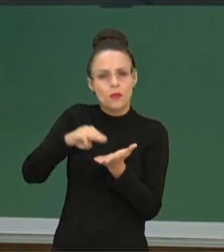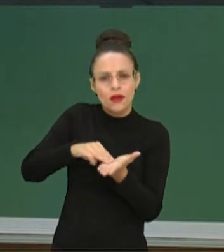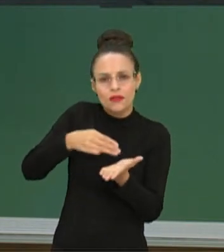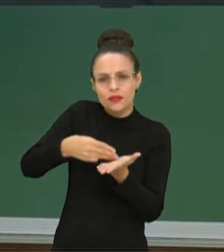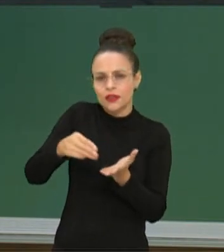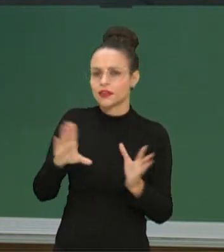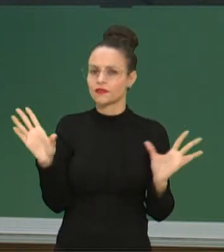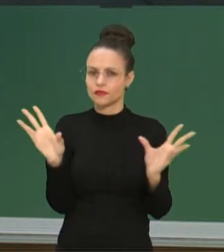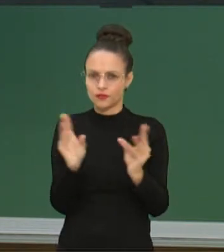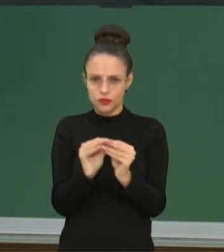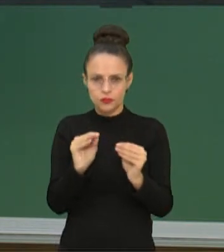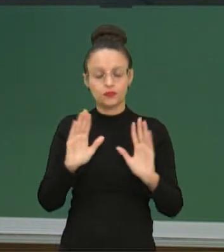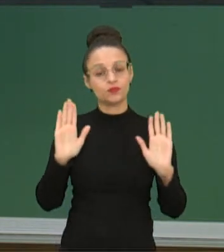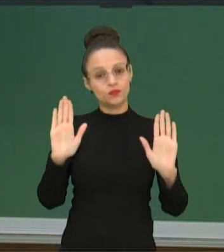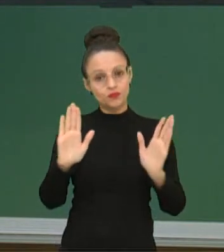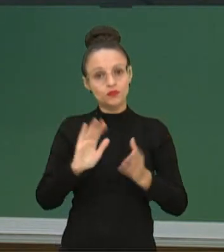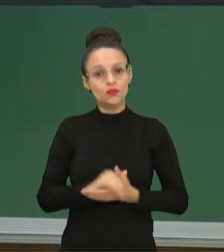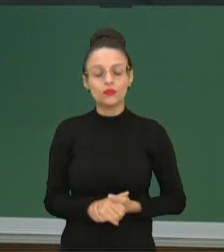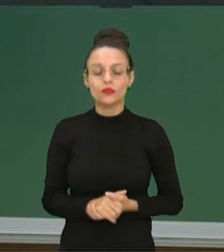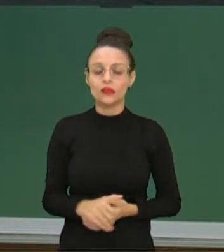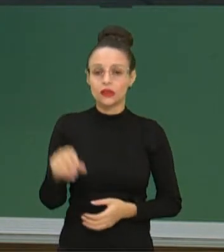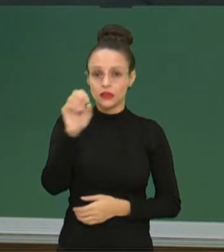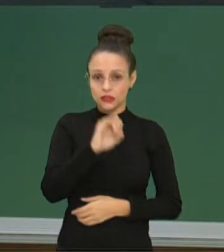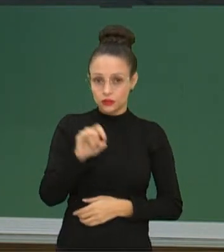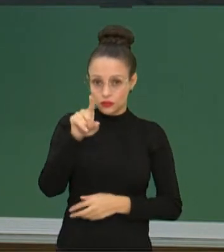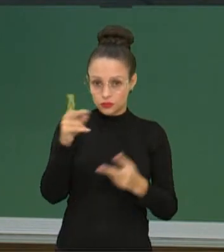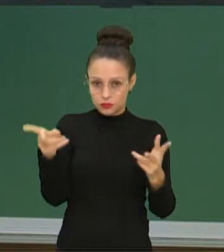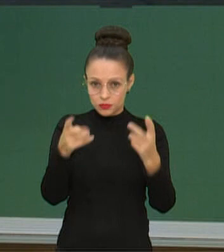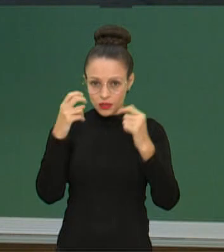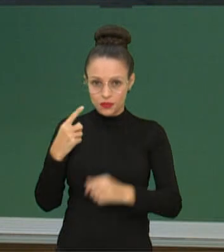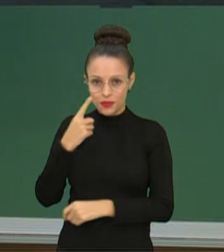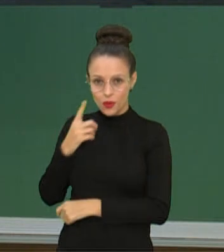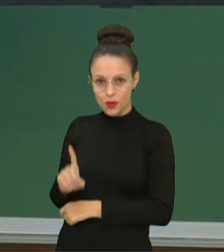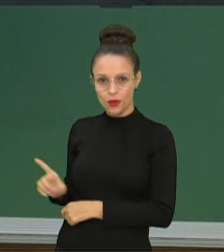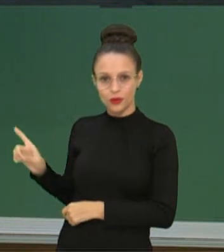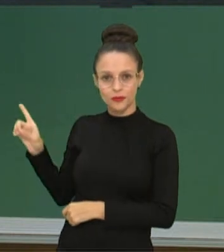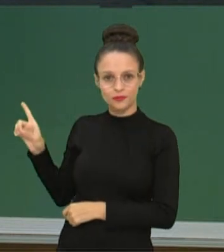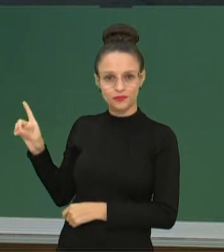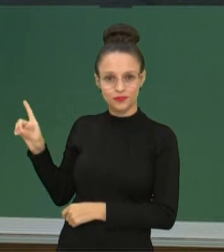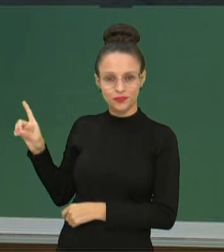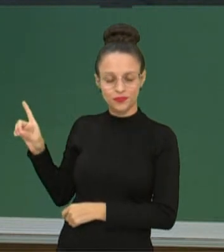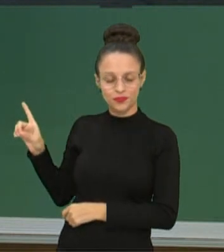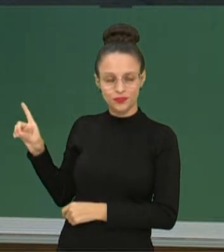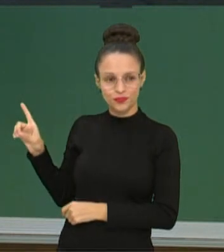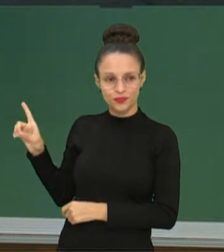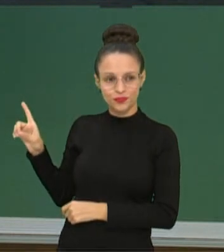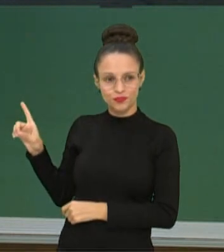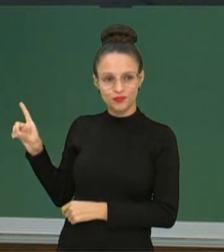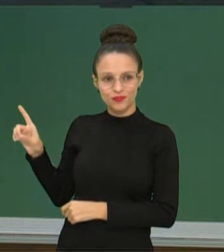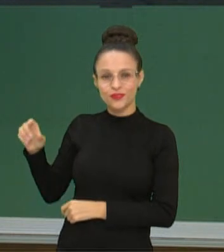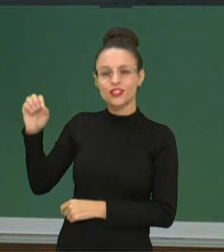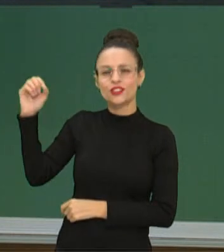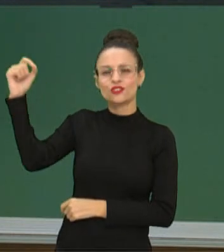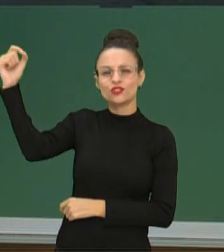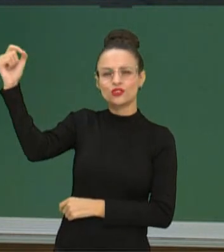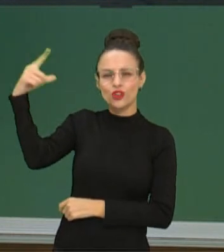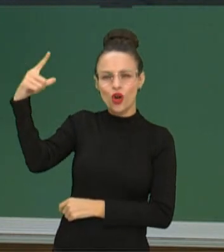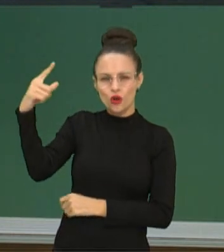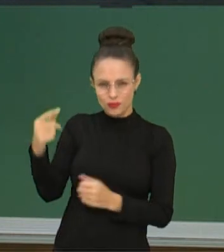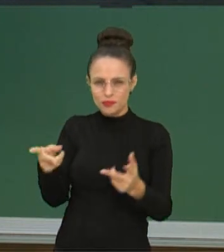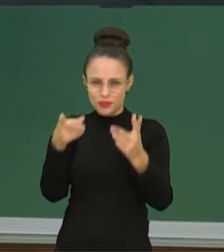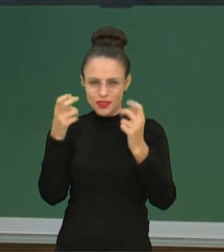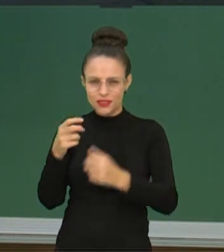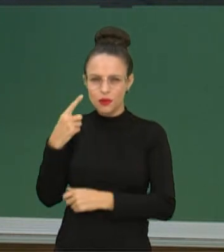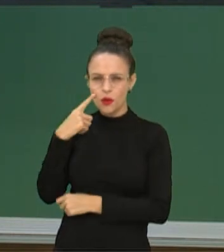enfim. Agora, se você reparou nessa tela aqui, você viu que eu coloquei um solzinho ali. O que